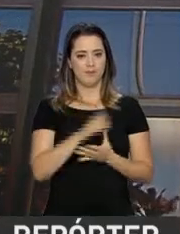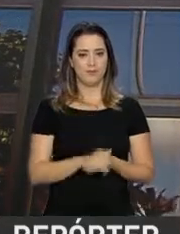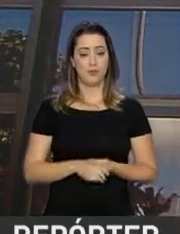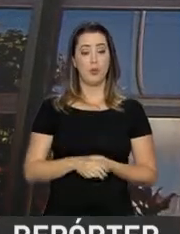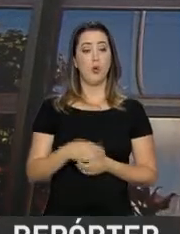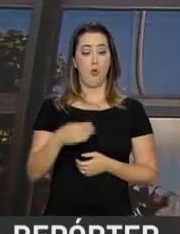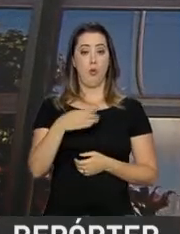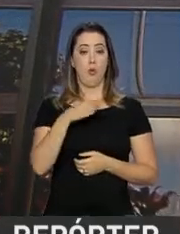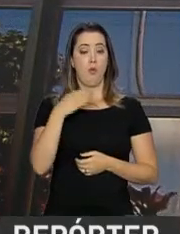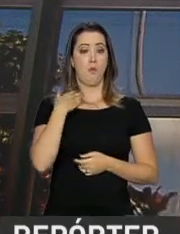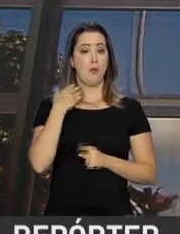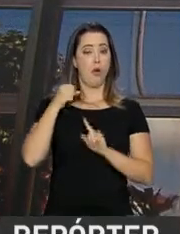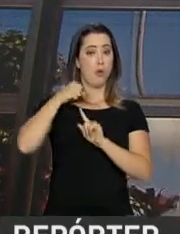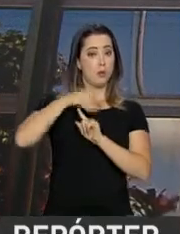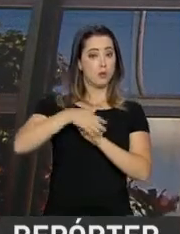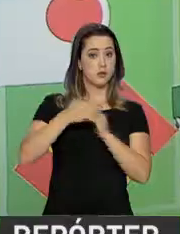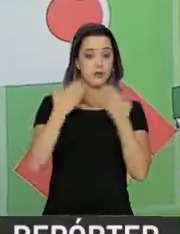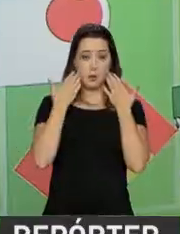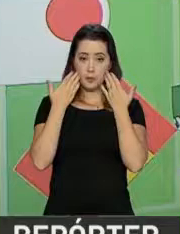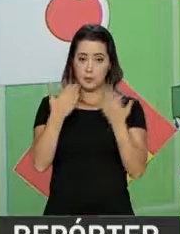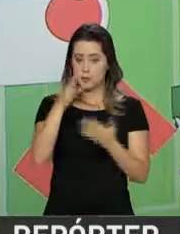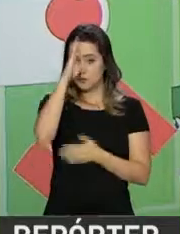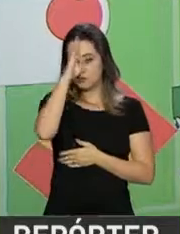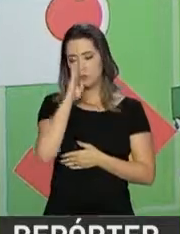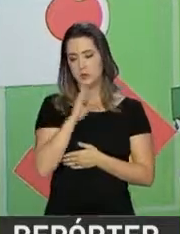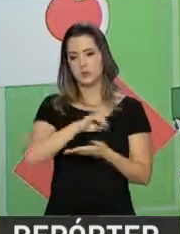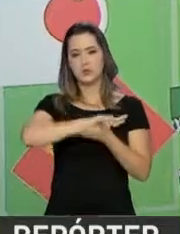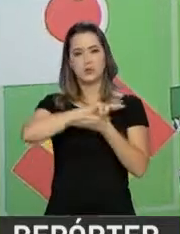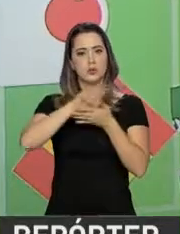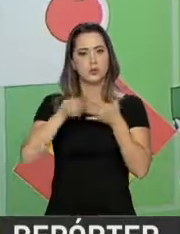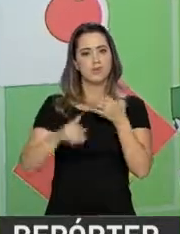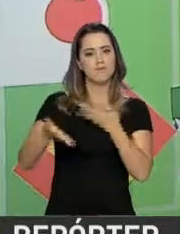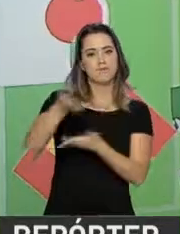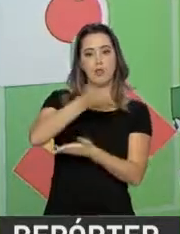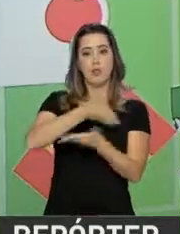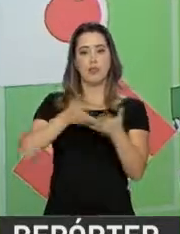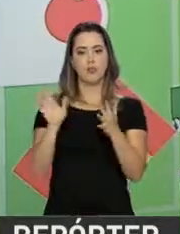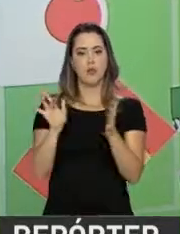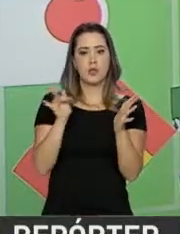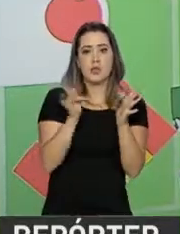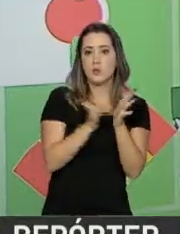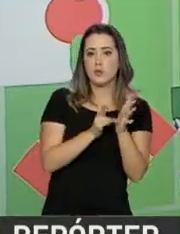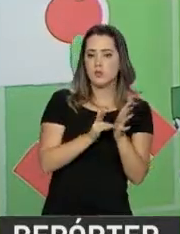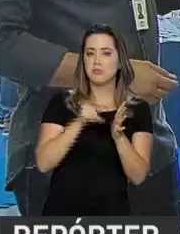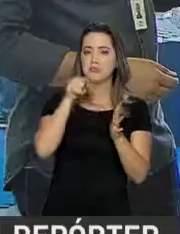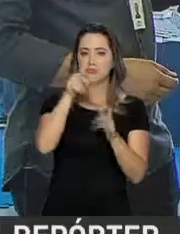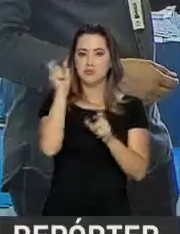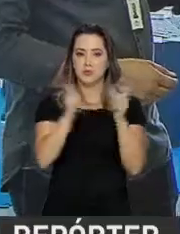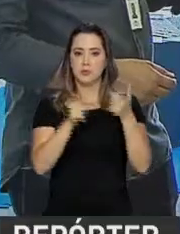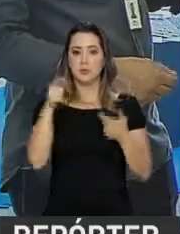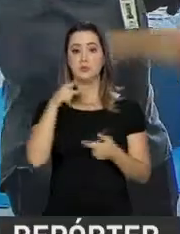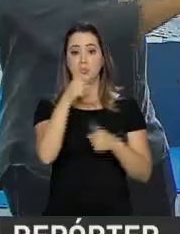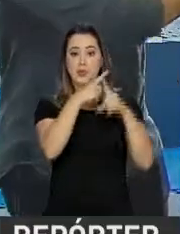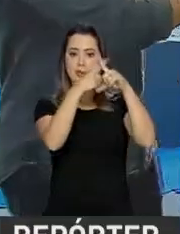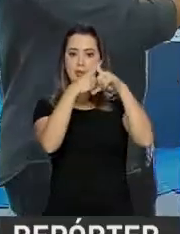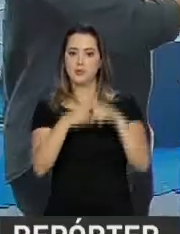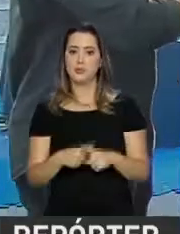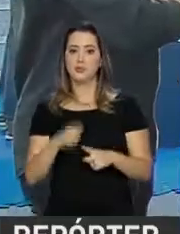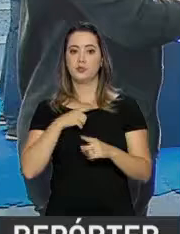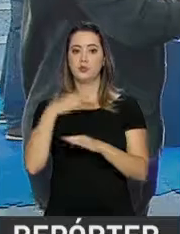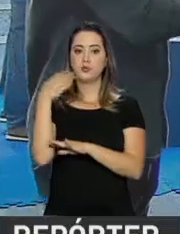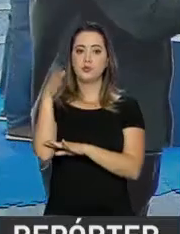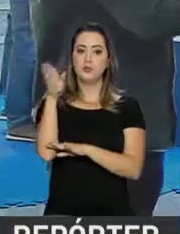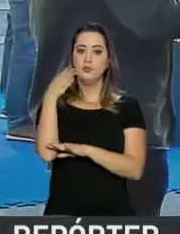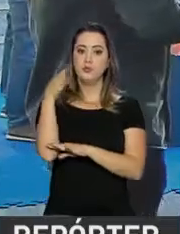banco central em brasília é gratuita e conta com muita interatividade para os visitantes esse jogo aí tem as